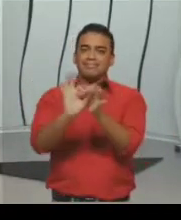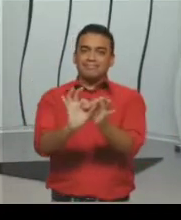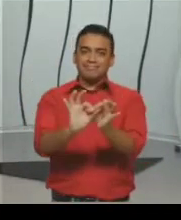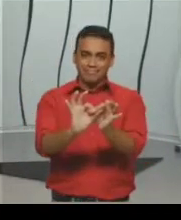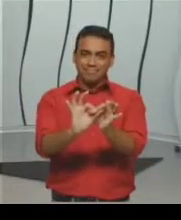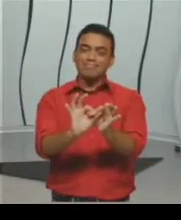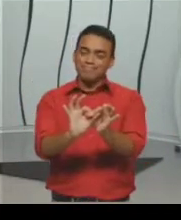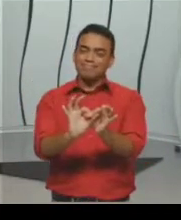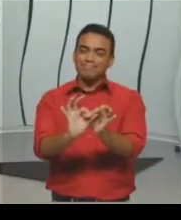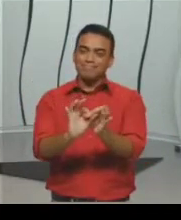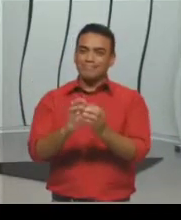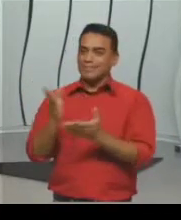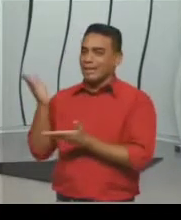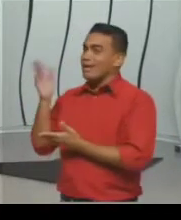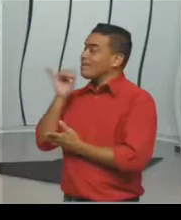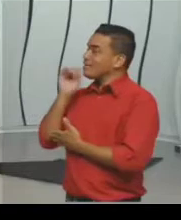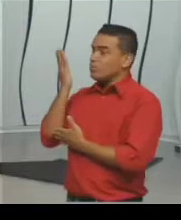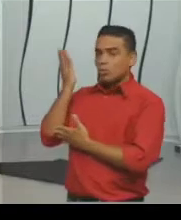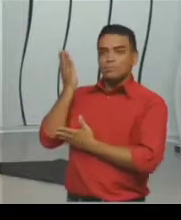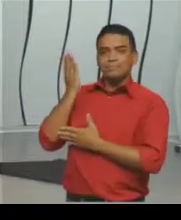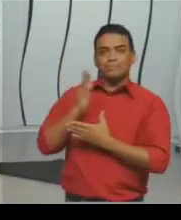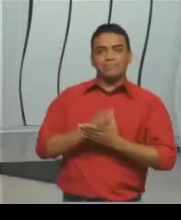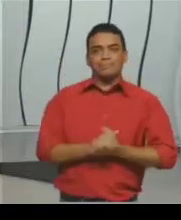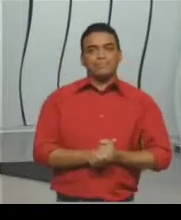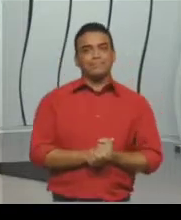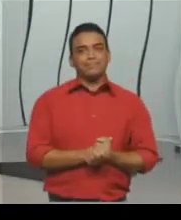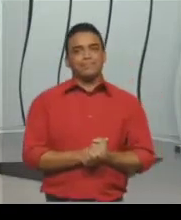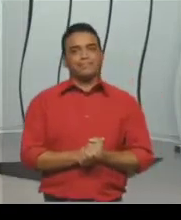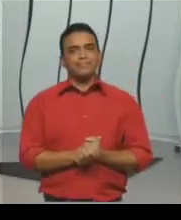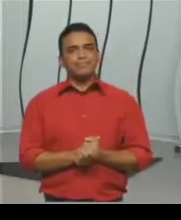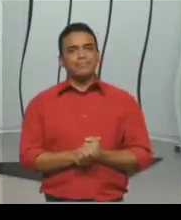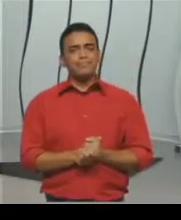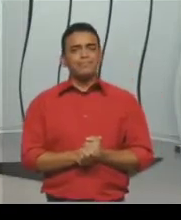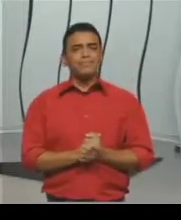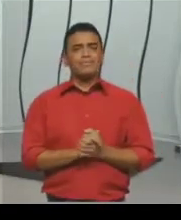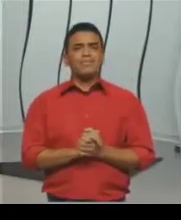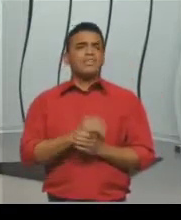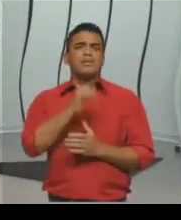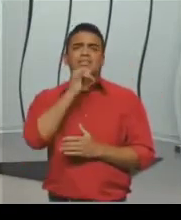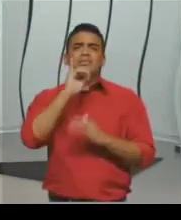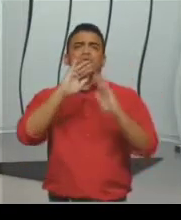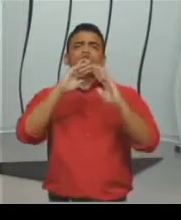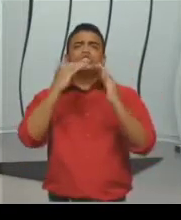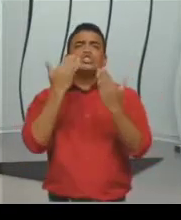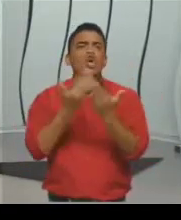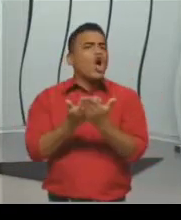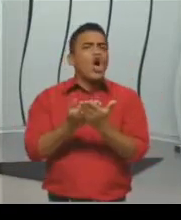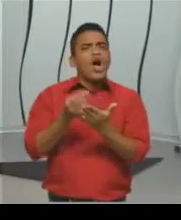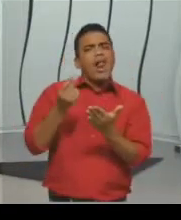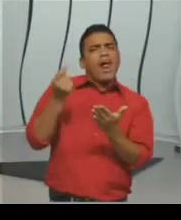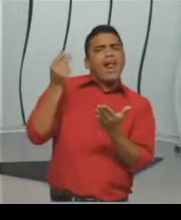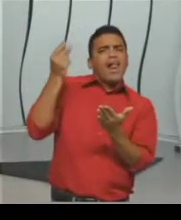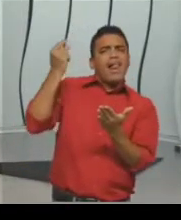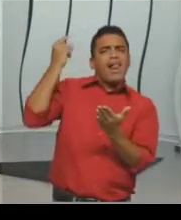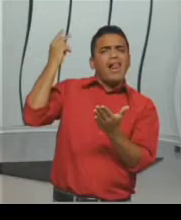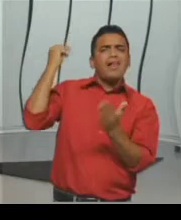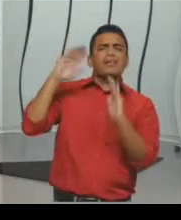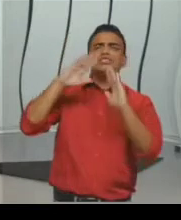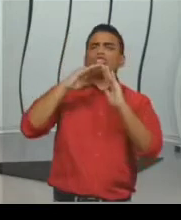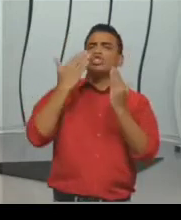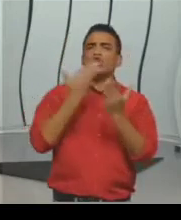exemplo de um circuito misto. Eu gosto de usar o exemplo daquelas escolas mais antigas, a gente tem muita escola antiga, talvez você